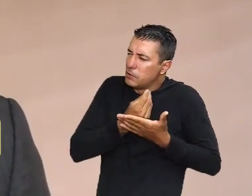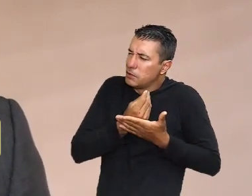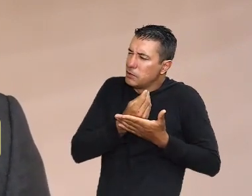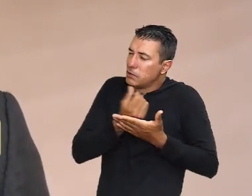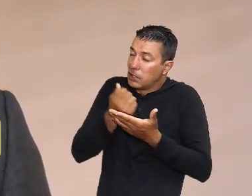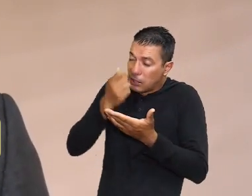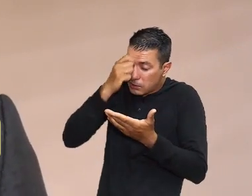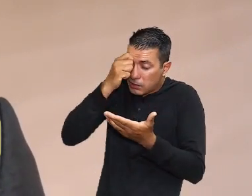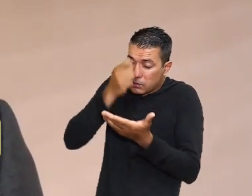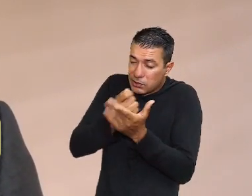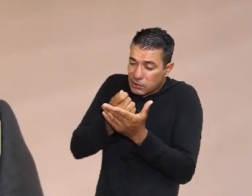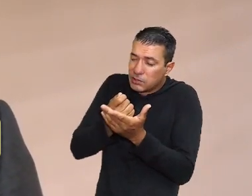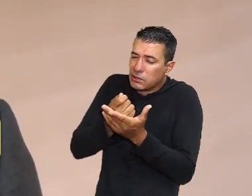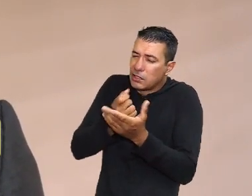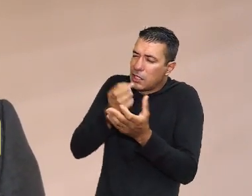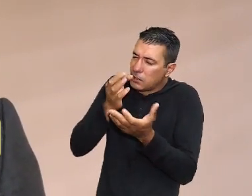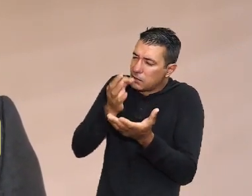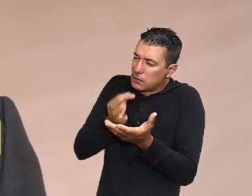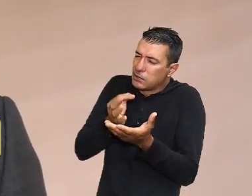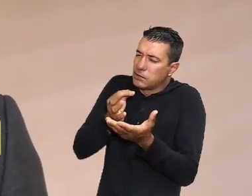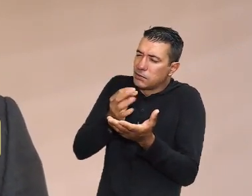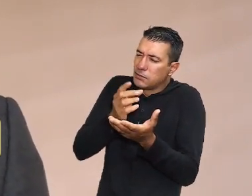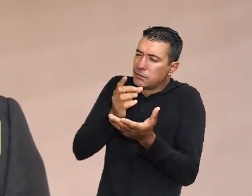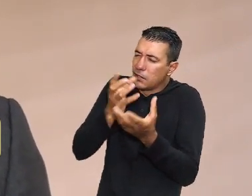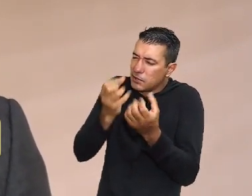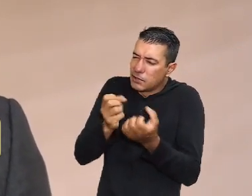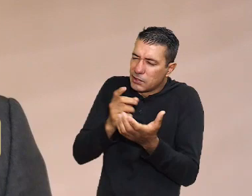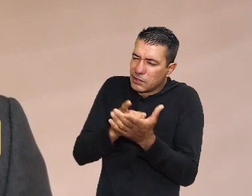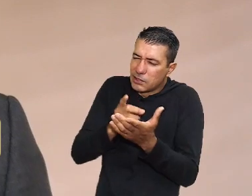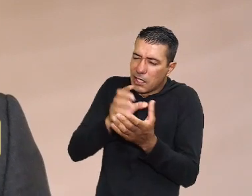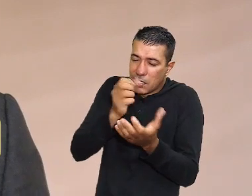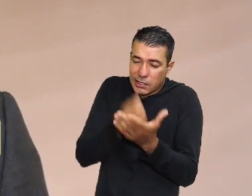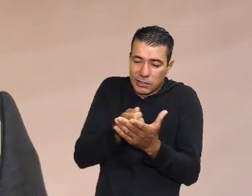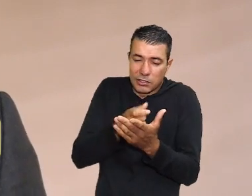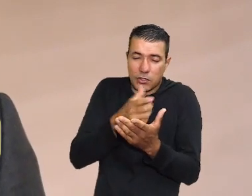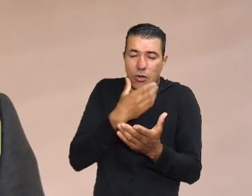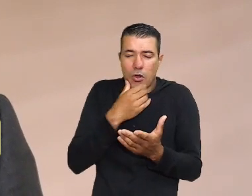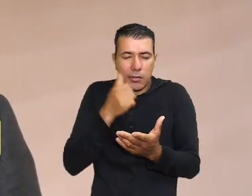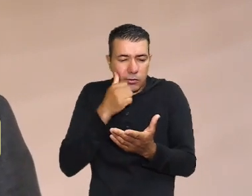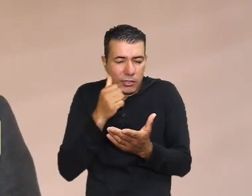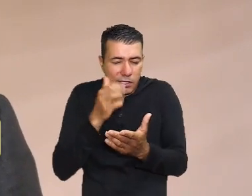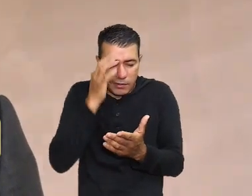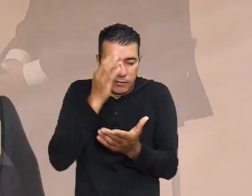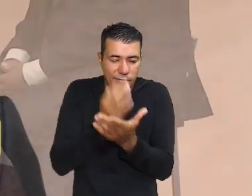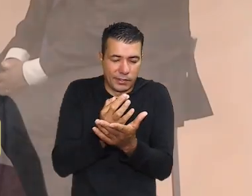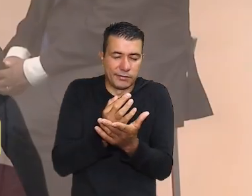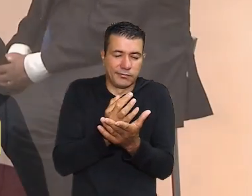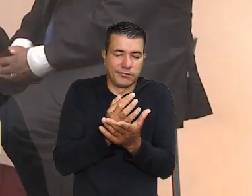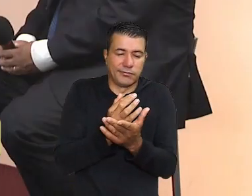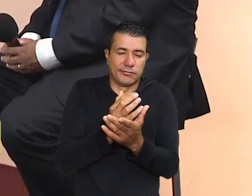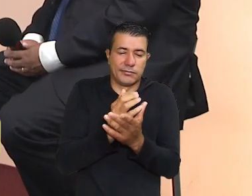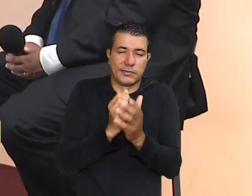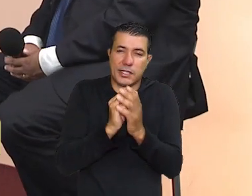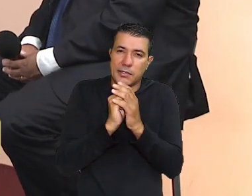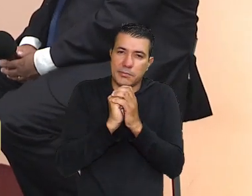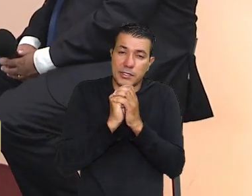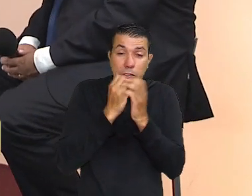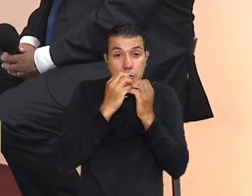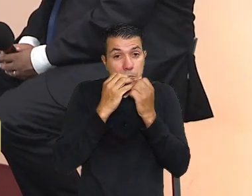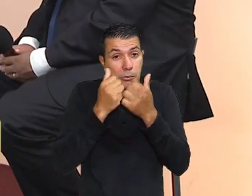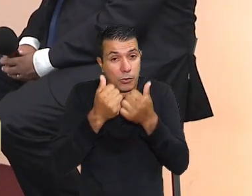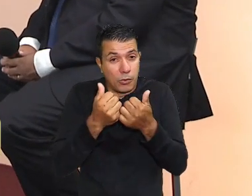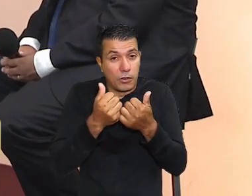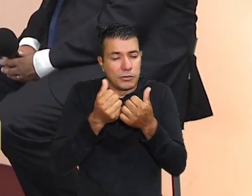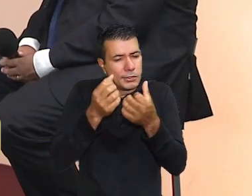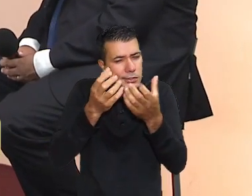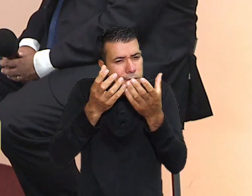homem e dessa mulher de fé. É o que nós te pedimos e agradecemos em nome de Jesus. Amém. Que bom, amigo, que você